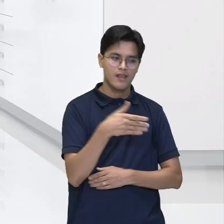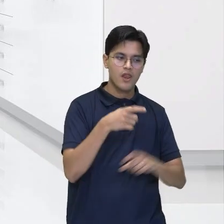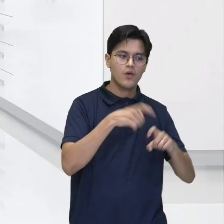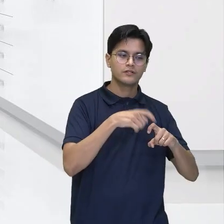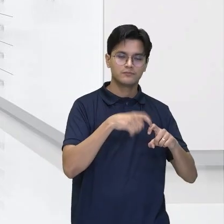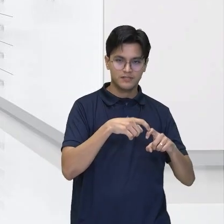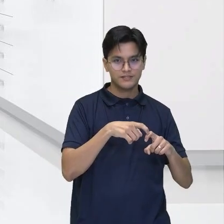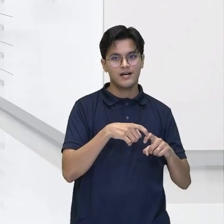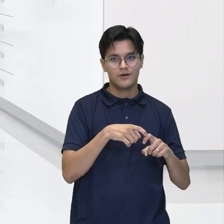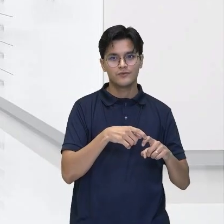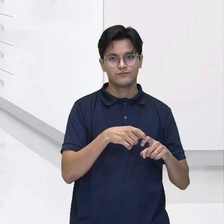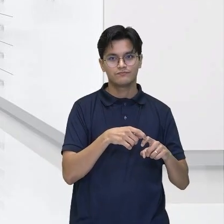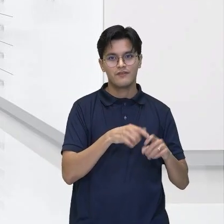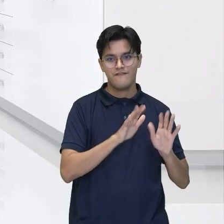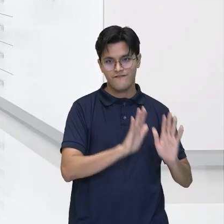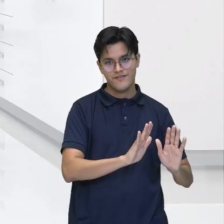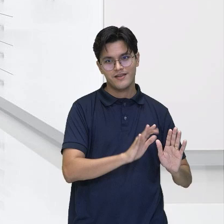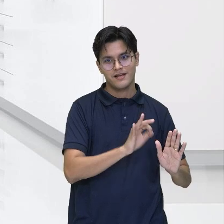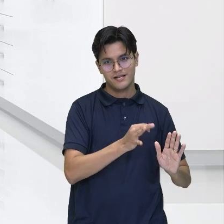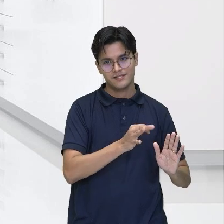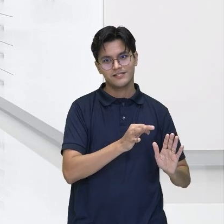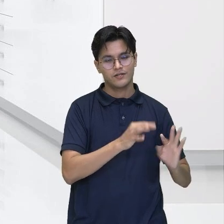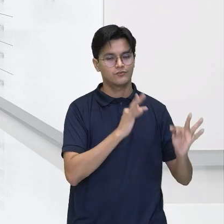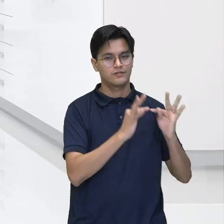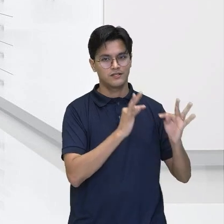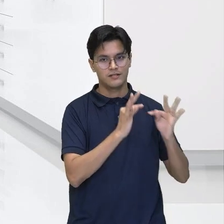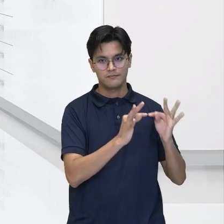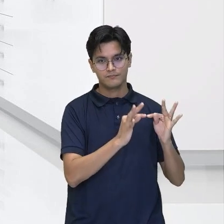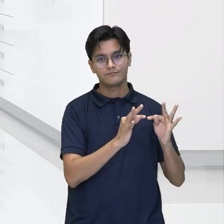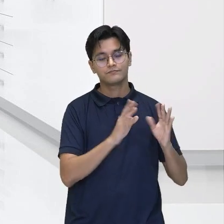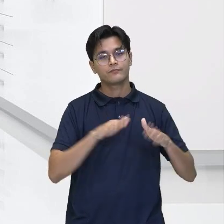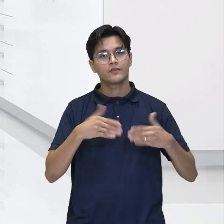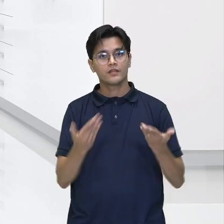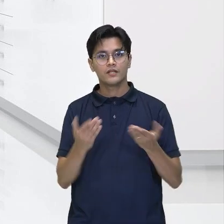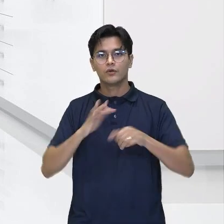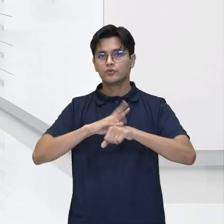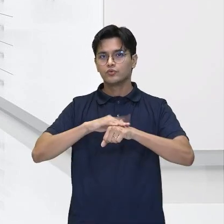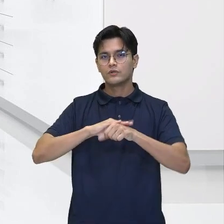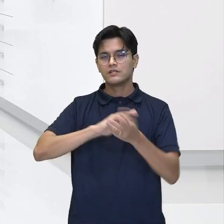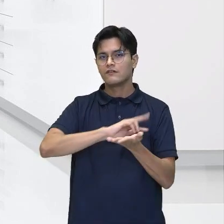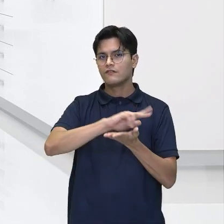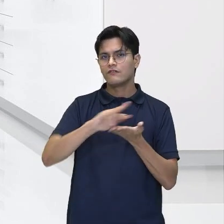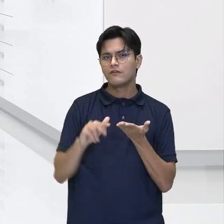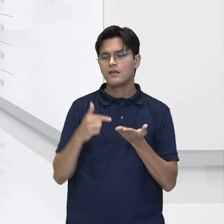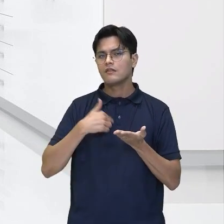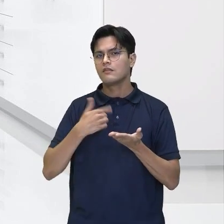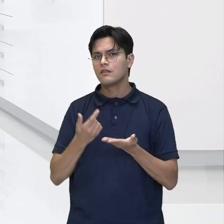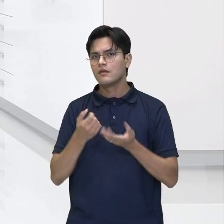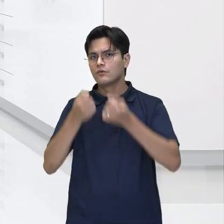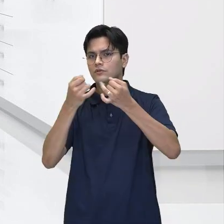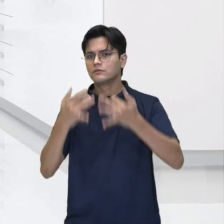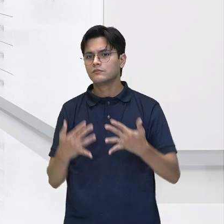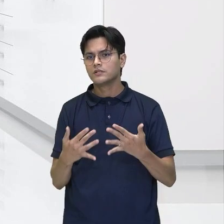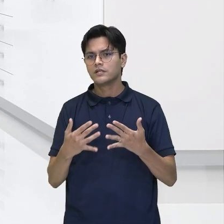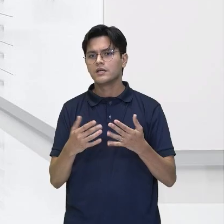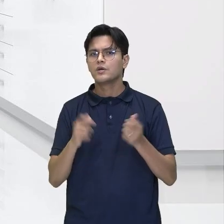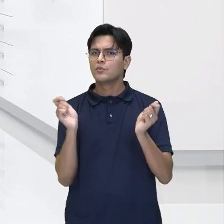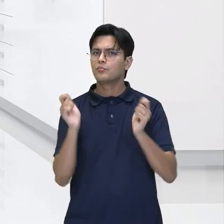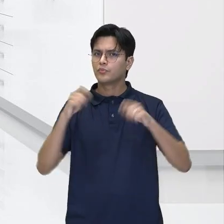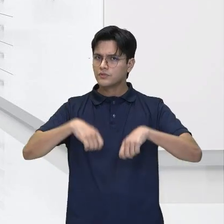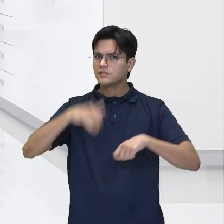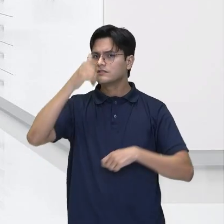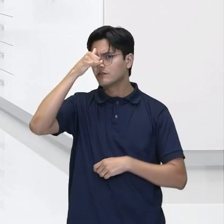várias doenças, como eu tenho aí comentado na nossa aula, elas são preveníveis.